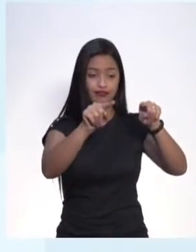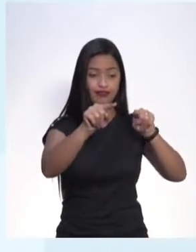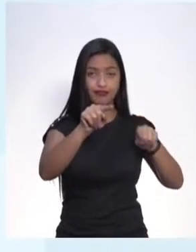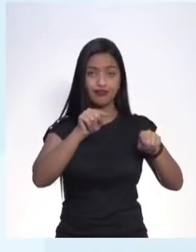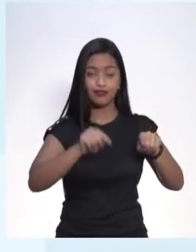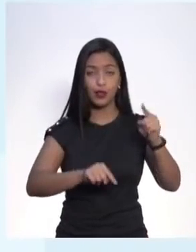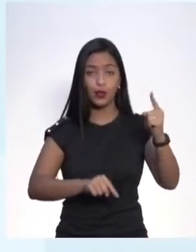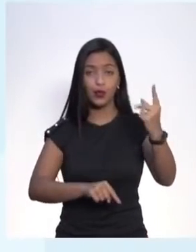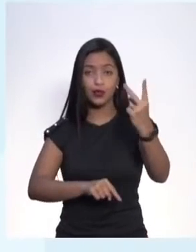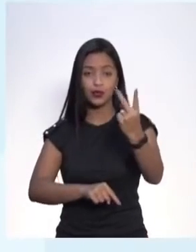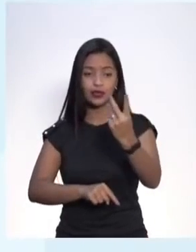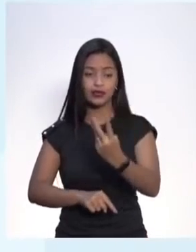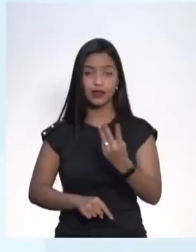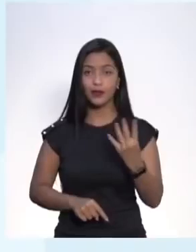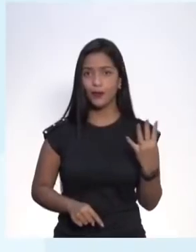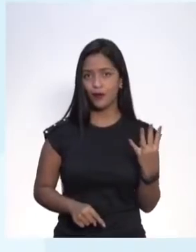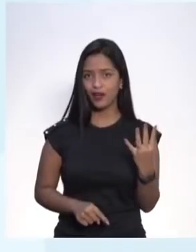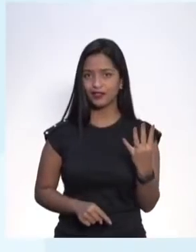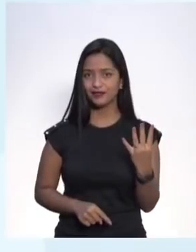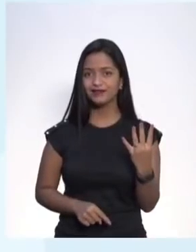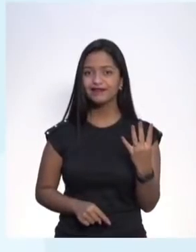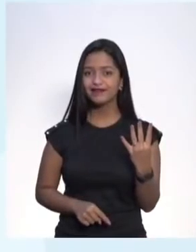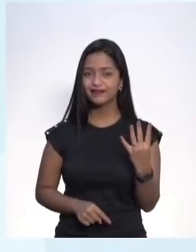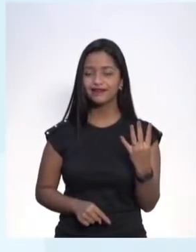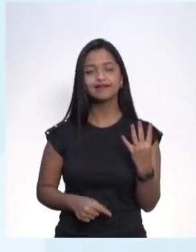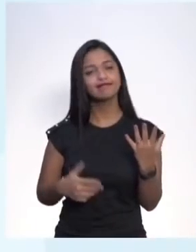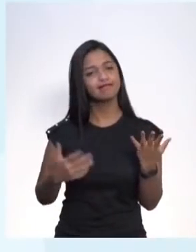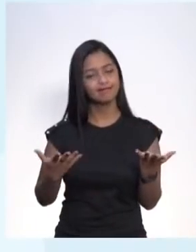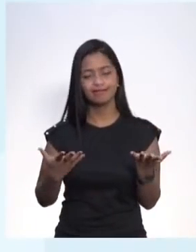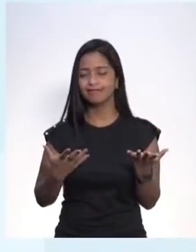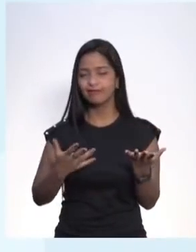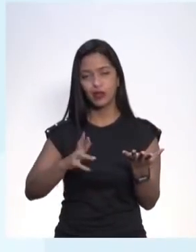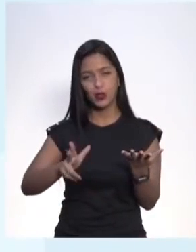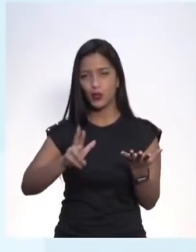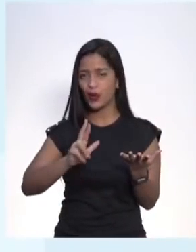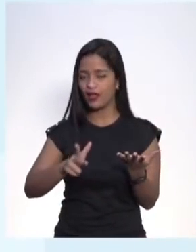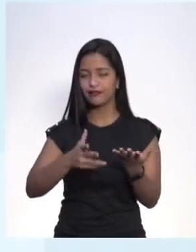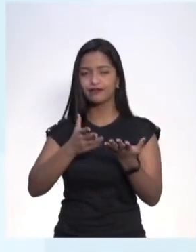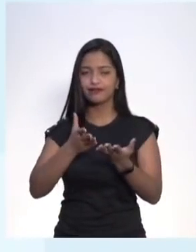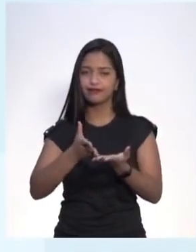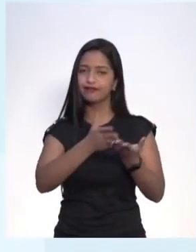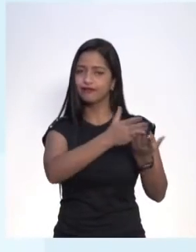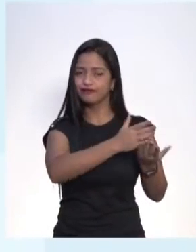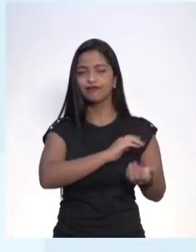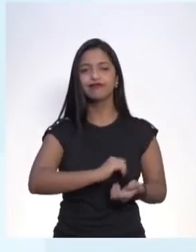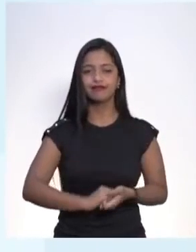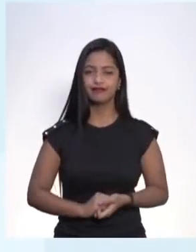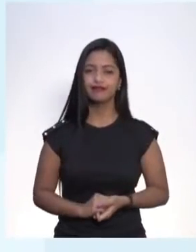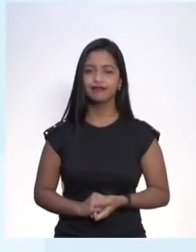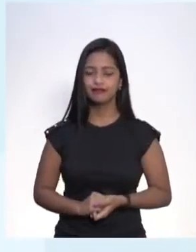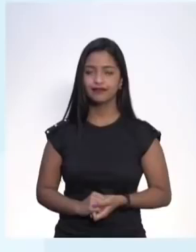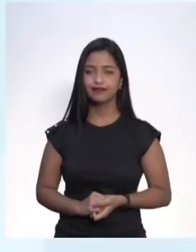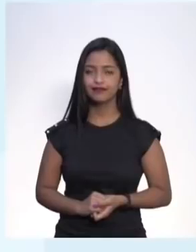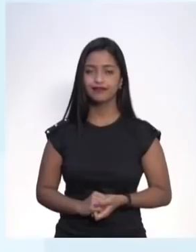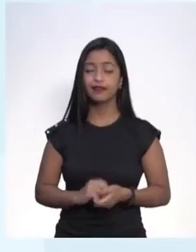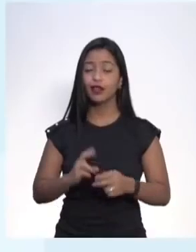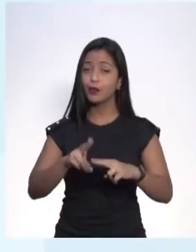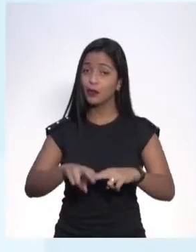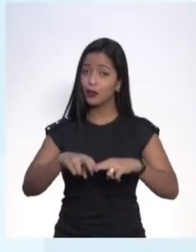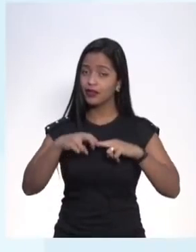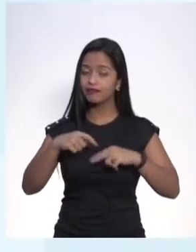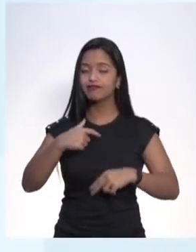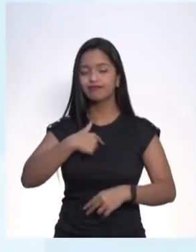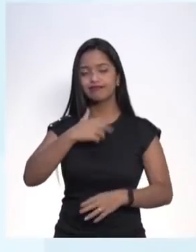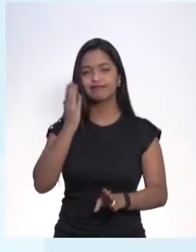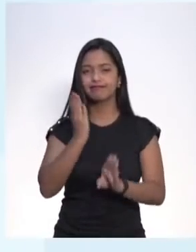no plano cartesiano. Então eu tenho que excluir, no caso aí, esses vértices, eu tenho que excluir essa relação. Então por isso que